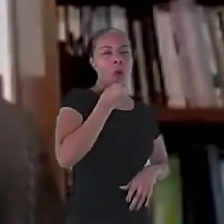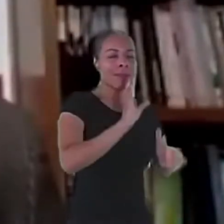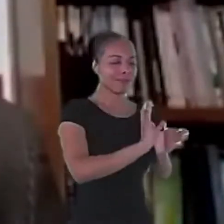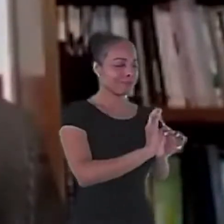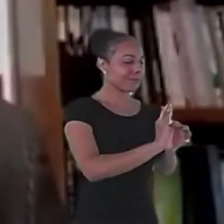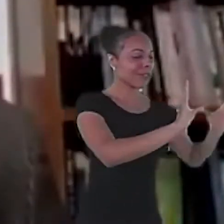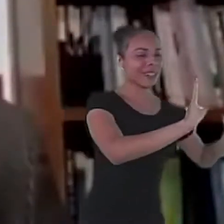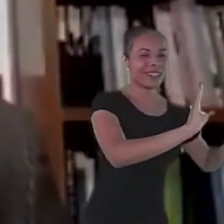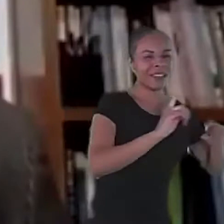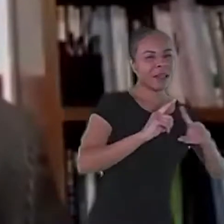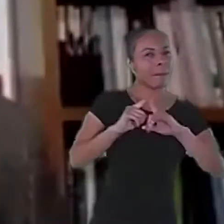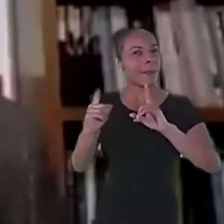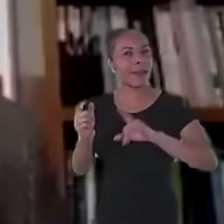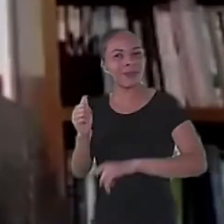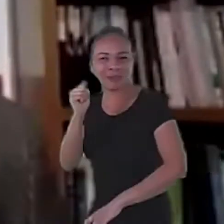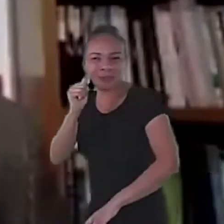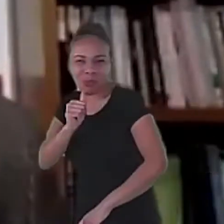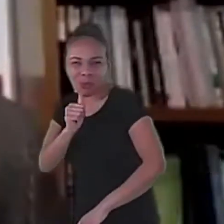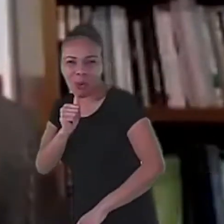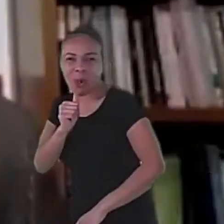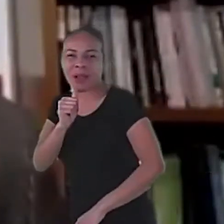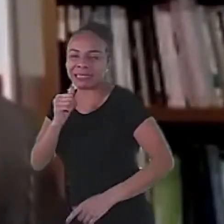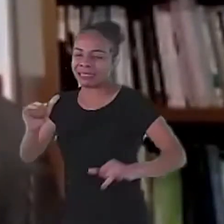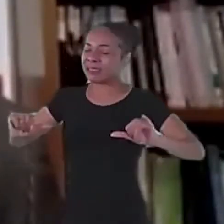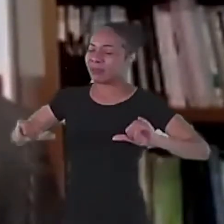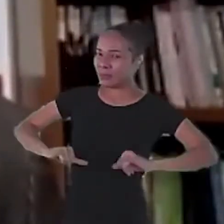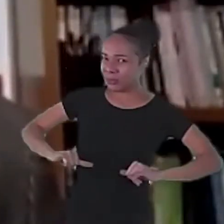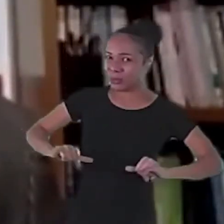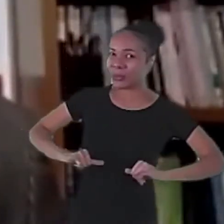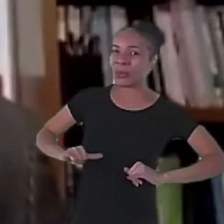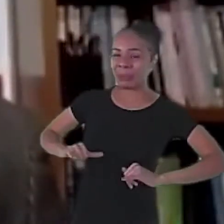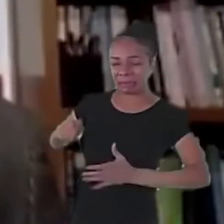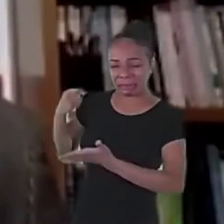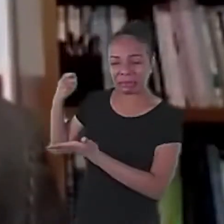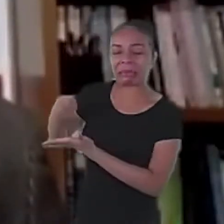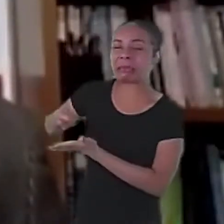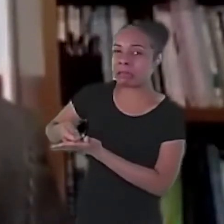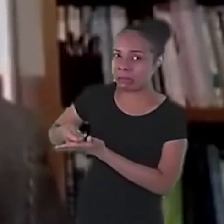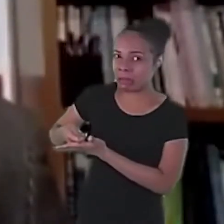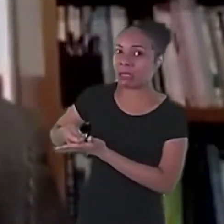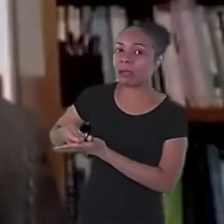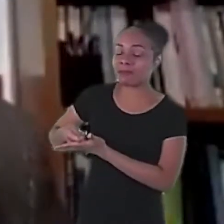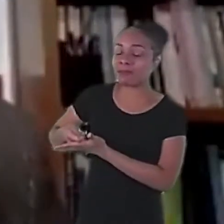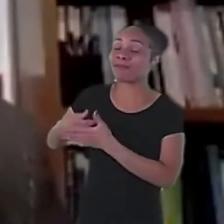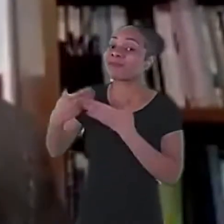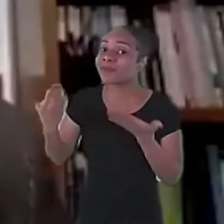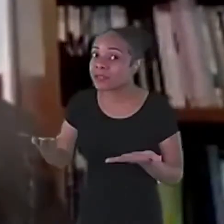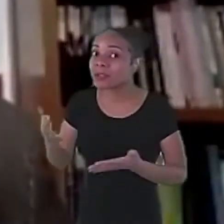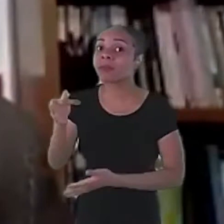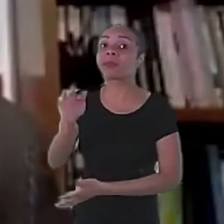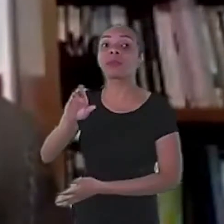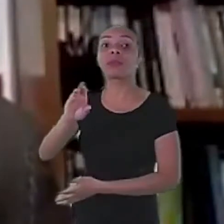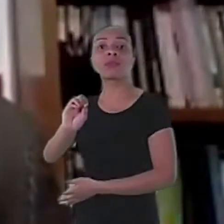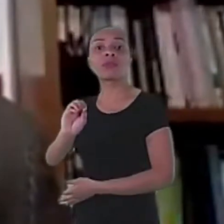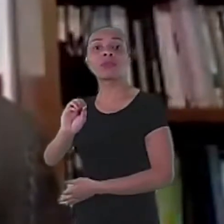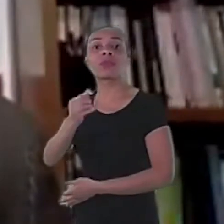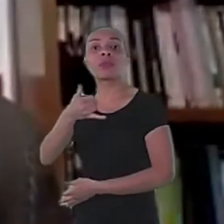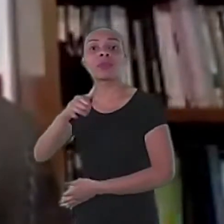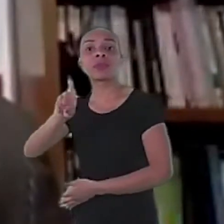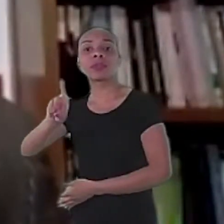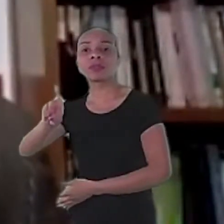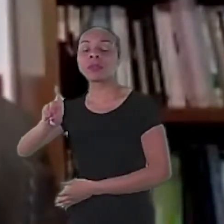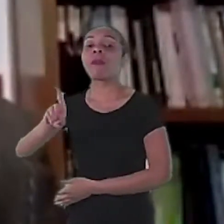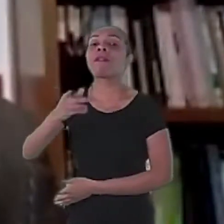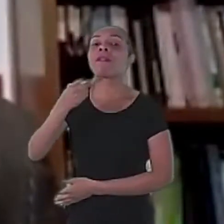essa repressão. E Freud levanta a seguinte tese na época: